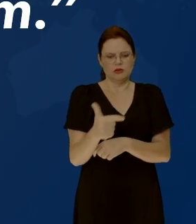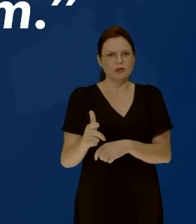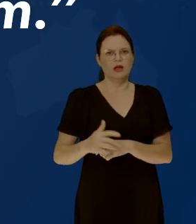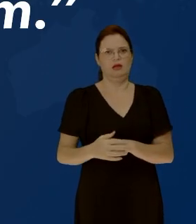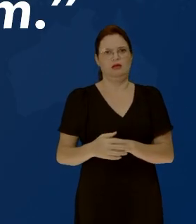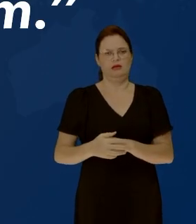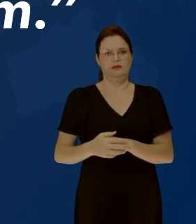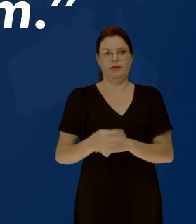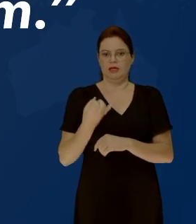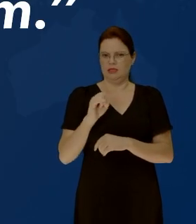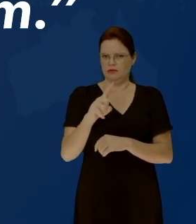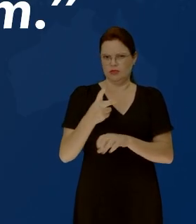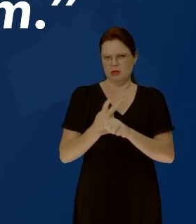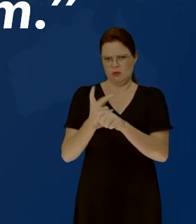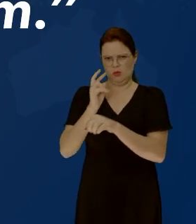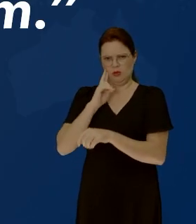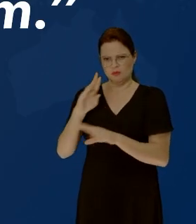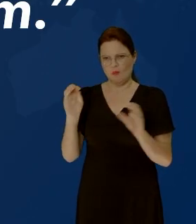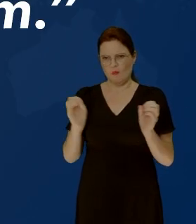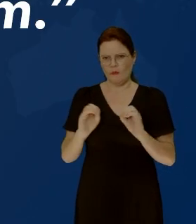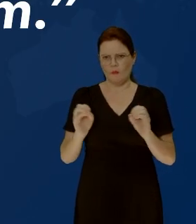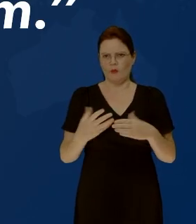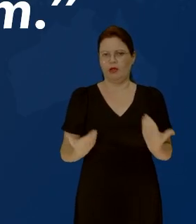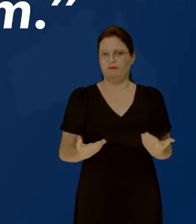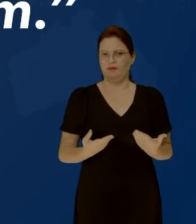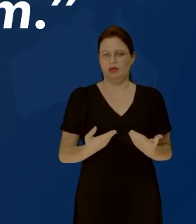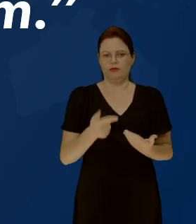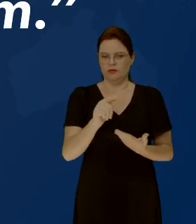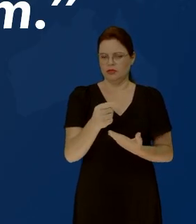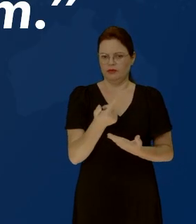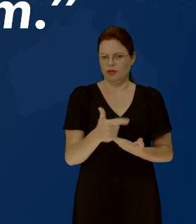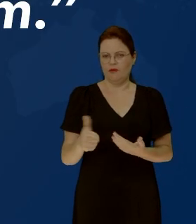não buscar ao Senhor. É indignidade. Se chama,